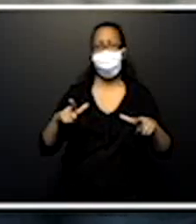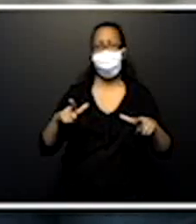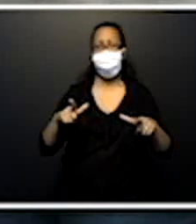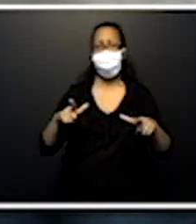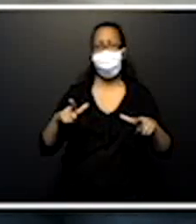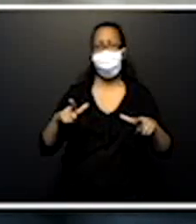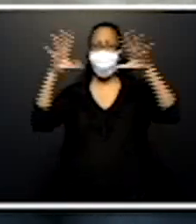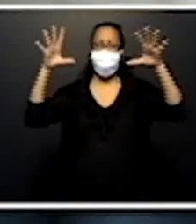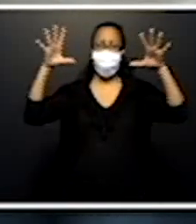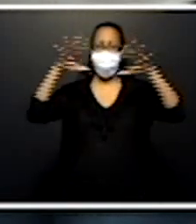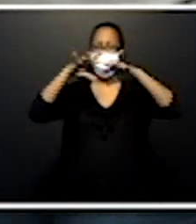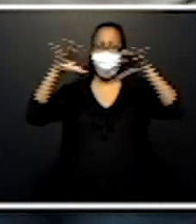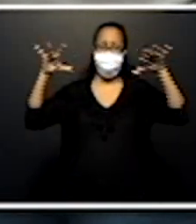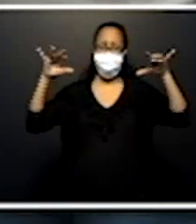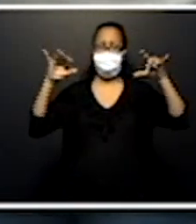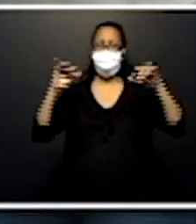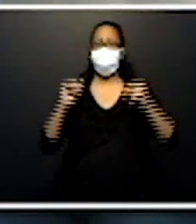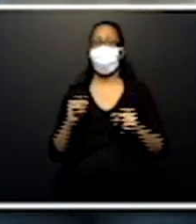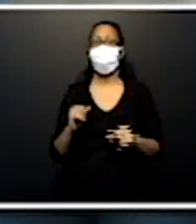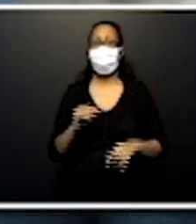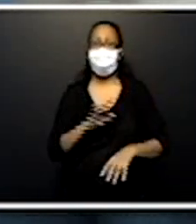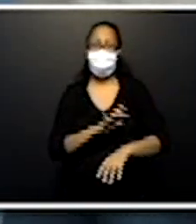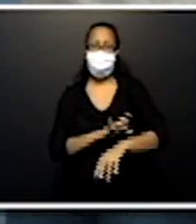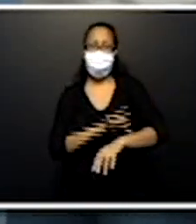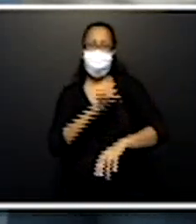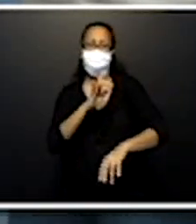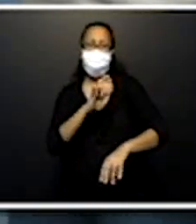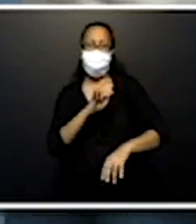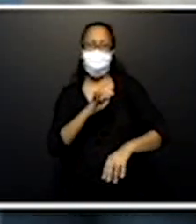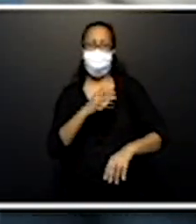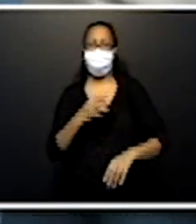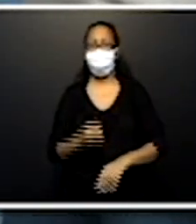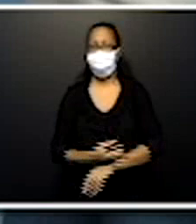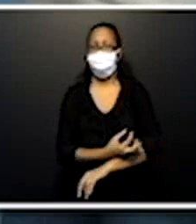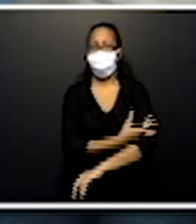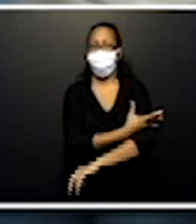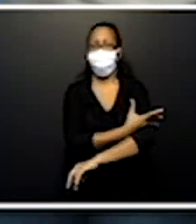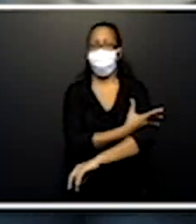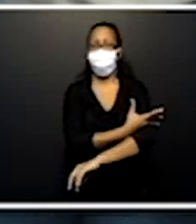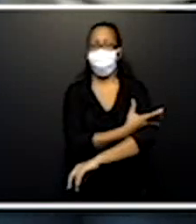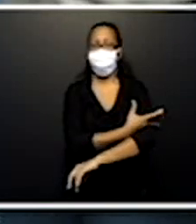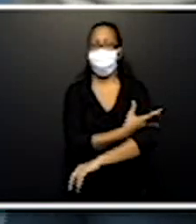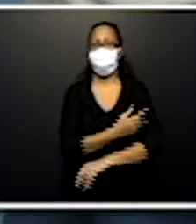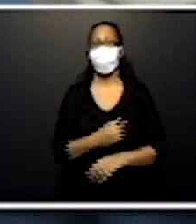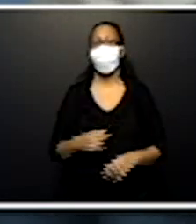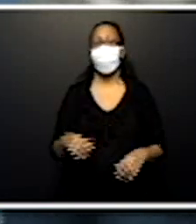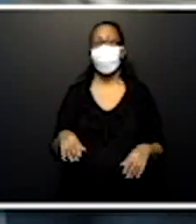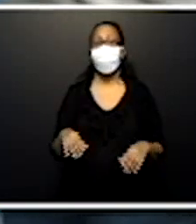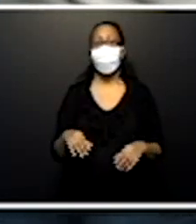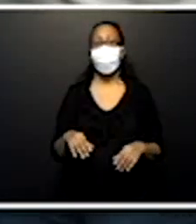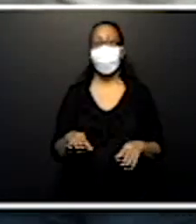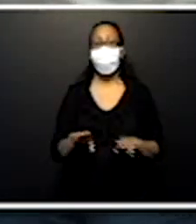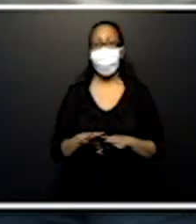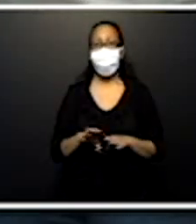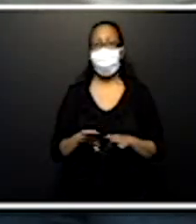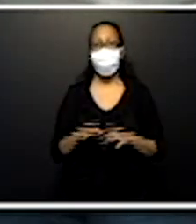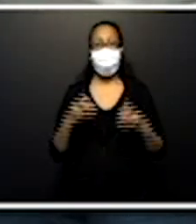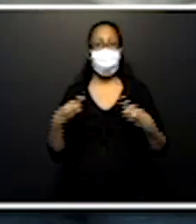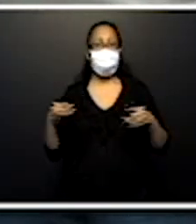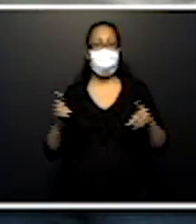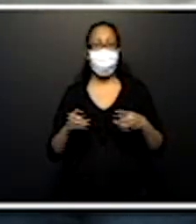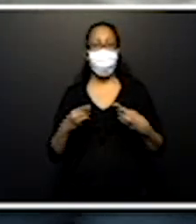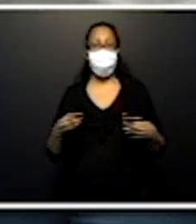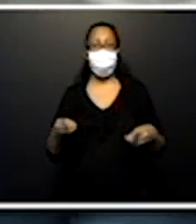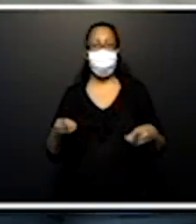forma diferente, de uma forma que toque, que emocione, né? Ele também vai ter aí musicalidade